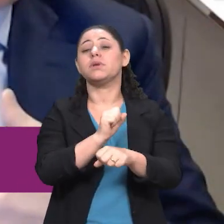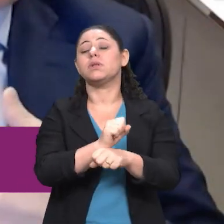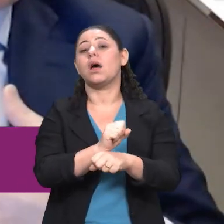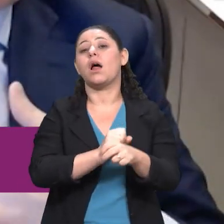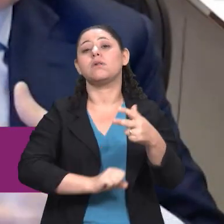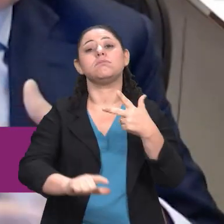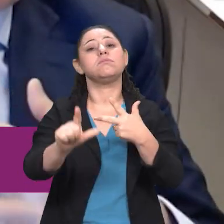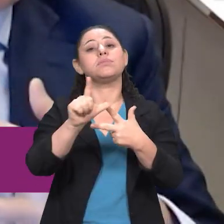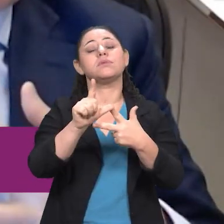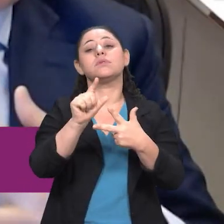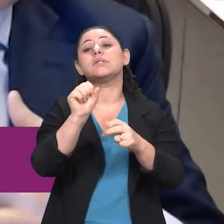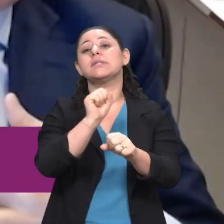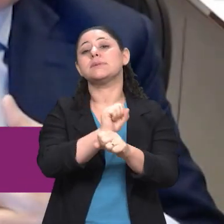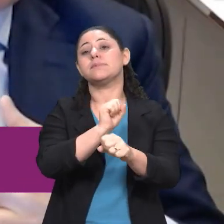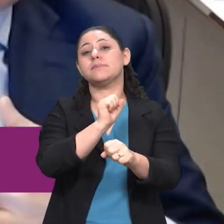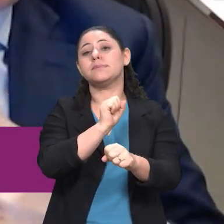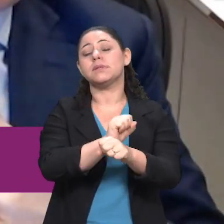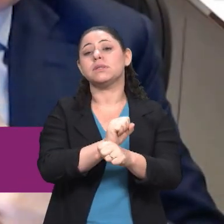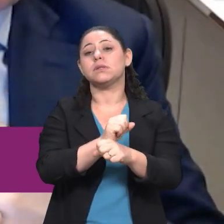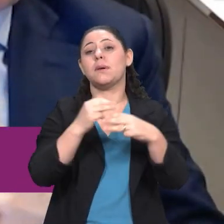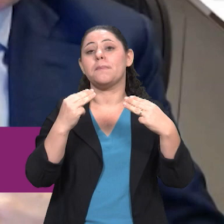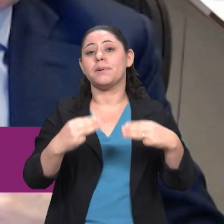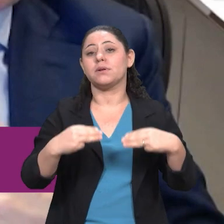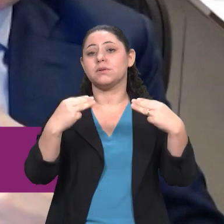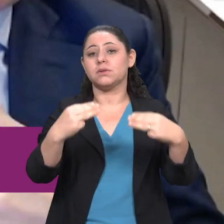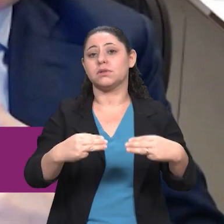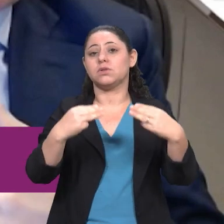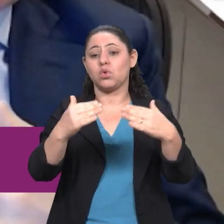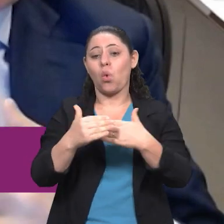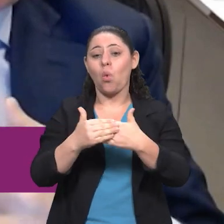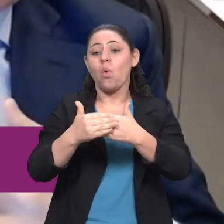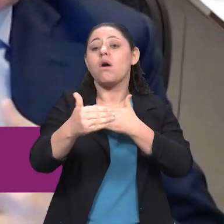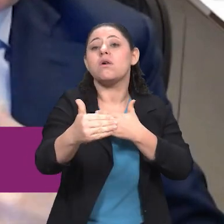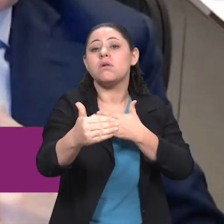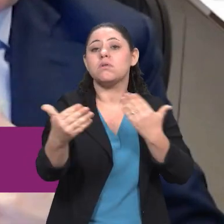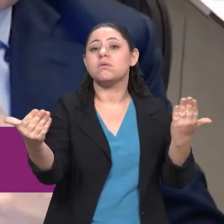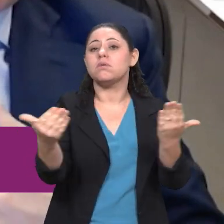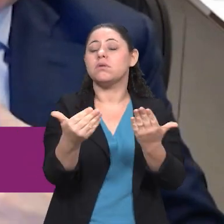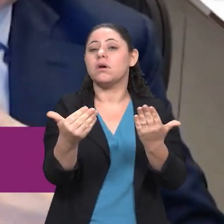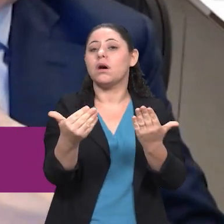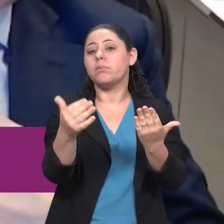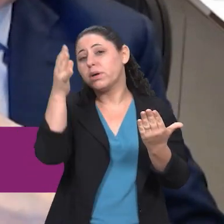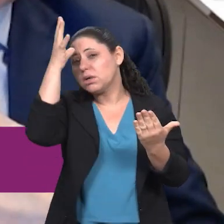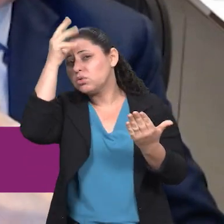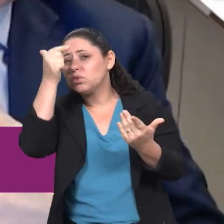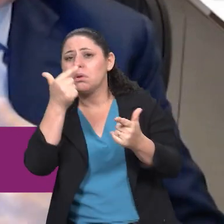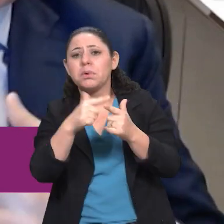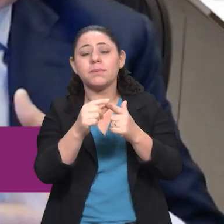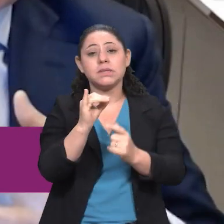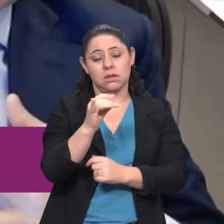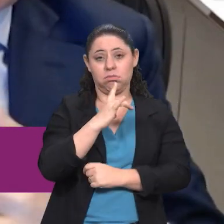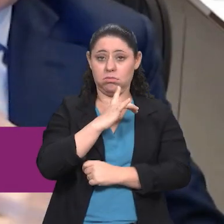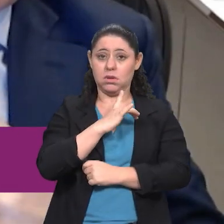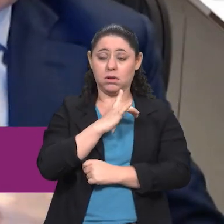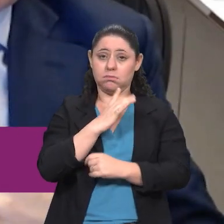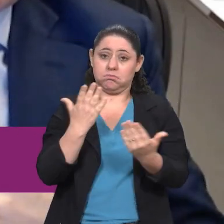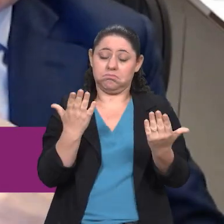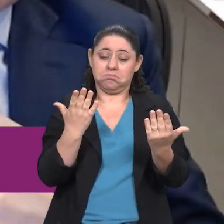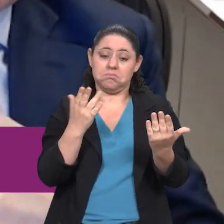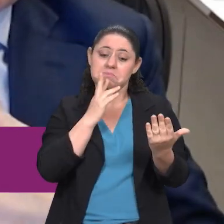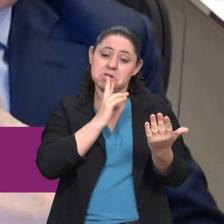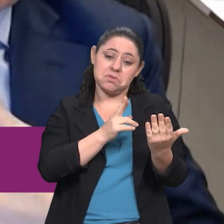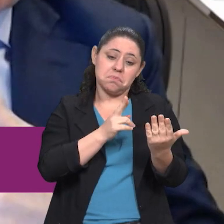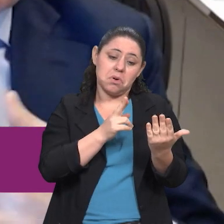nossos legisladores, o que esperar dos nossos ministros, a partir de agora, doutor, para uma saída, se existe essa